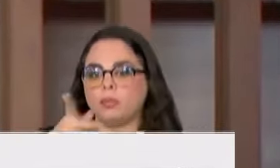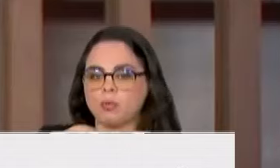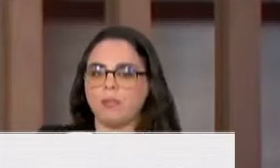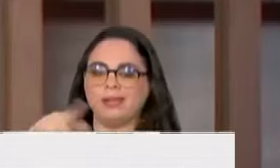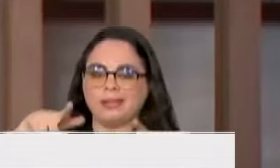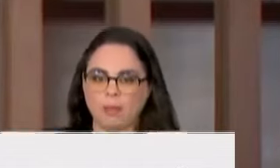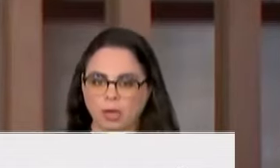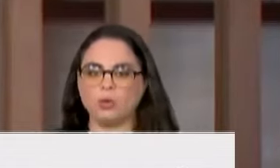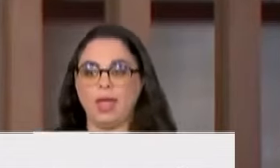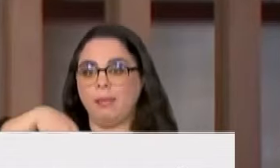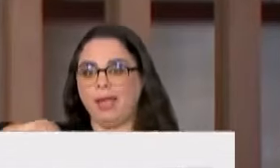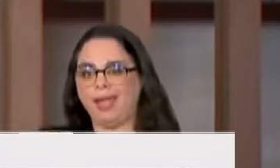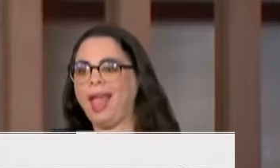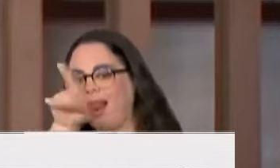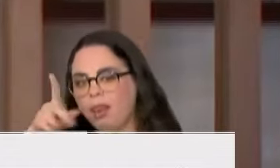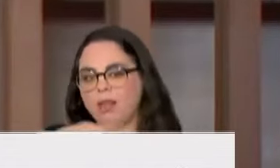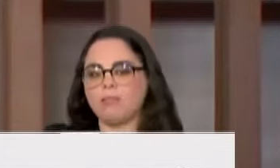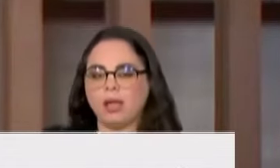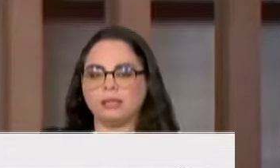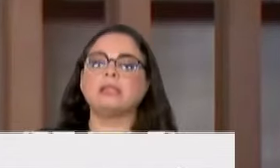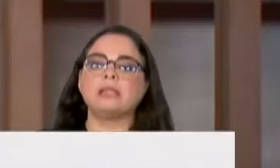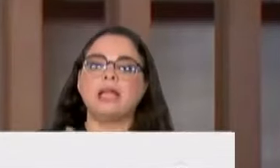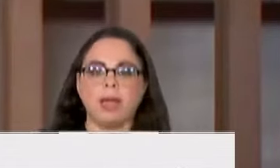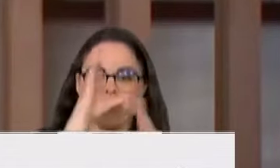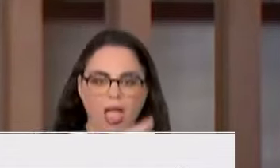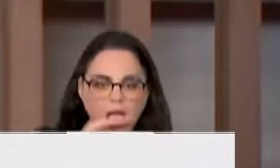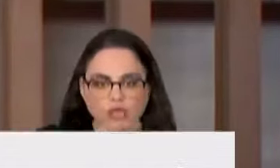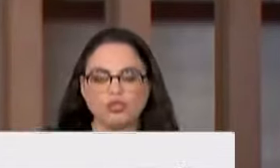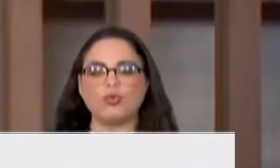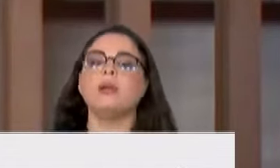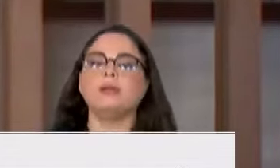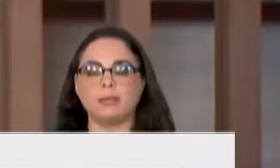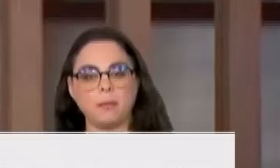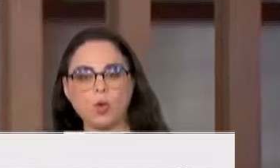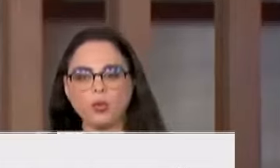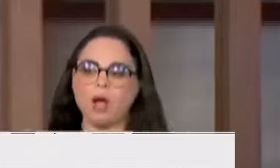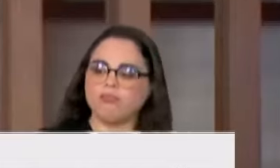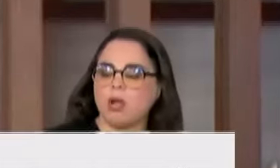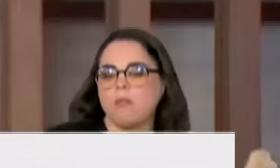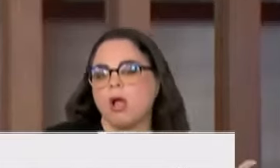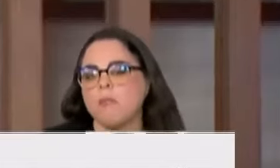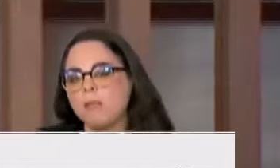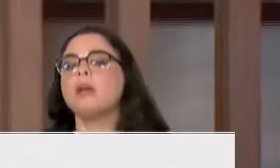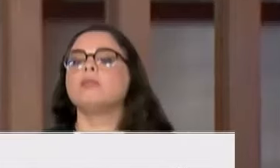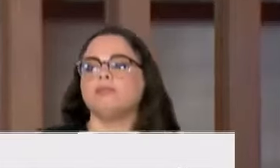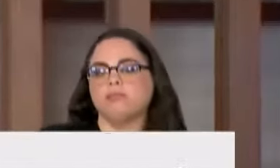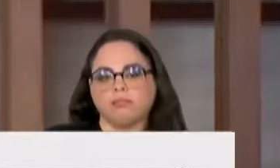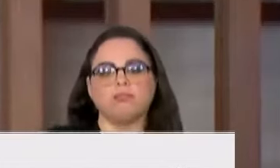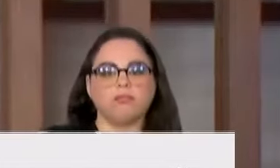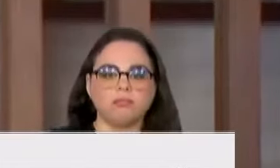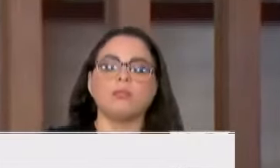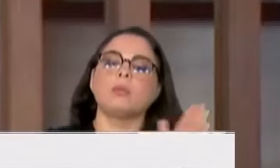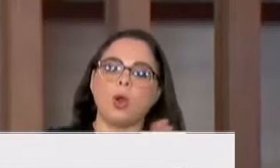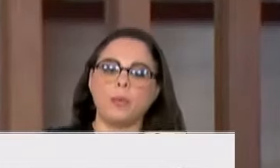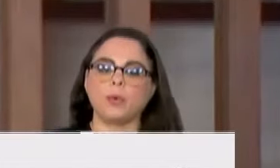tive reuniões depois no México com o ministro do exterior de Portugal, estive também em Nova York com o ministro das